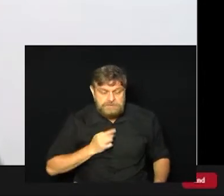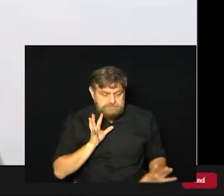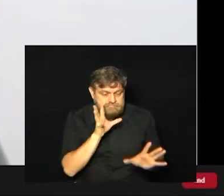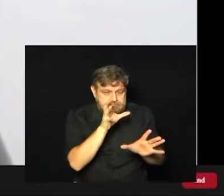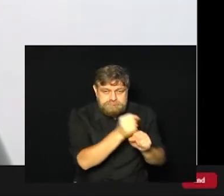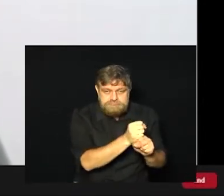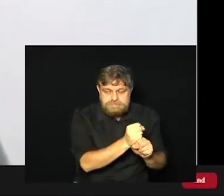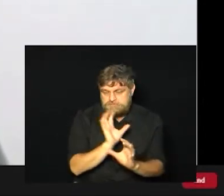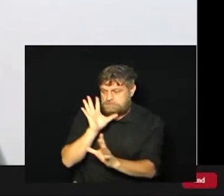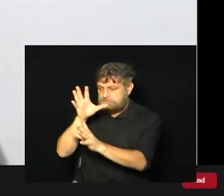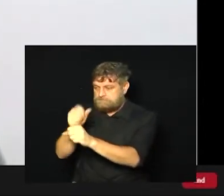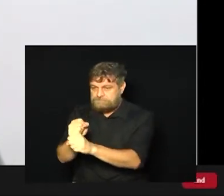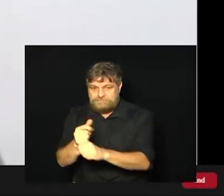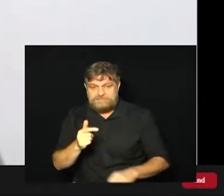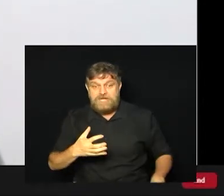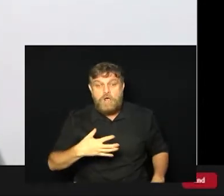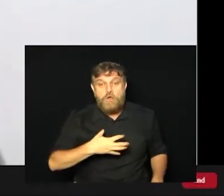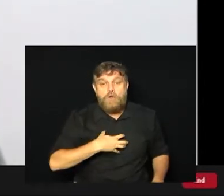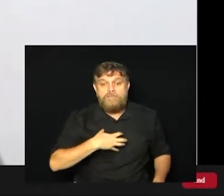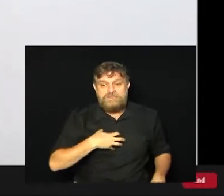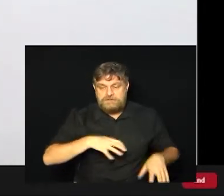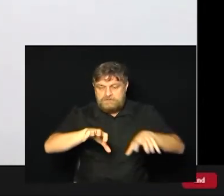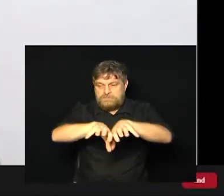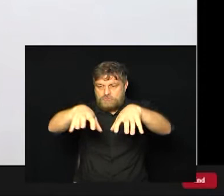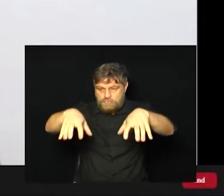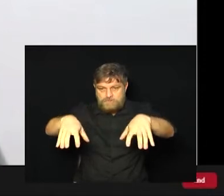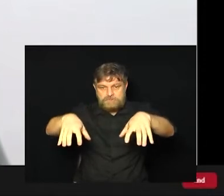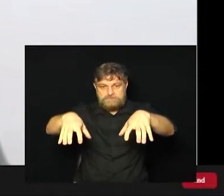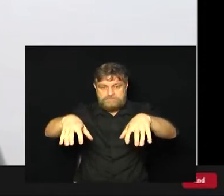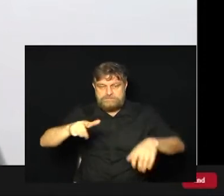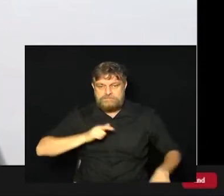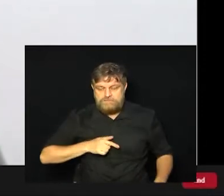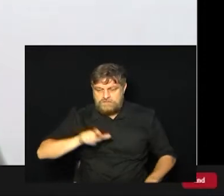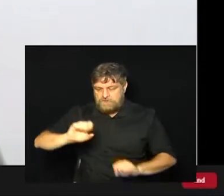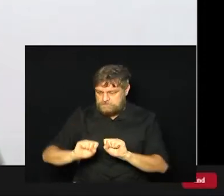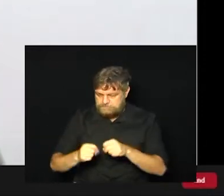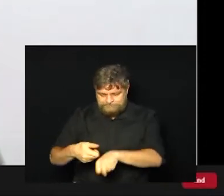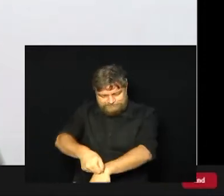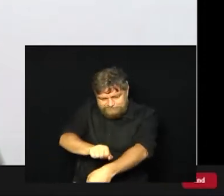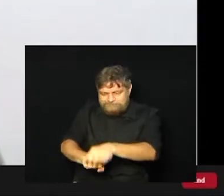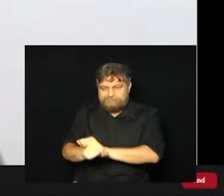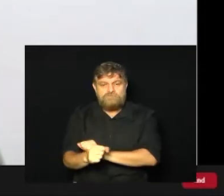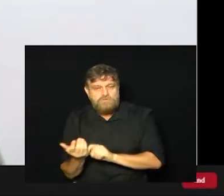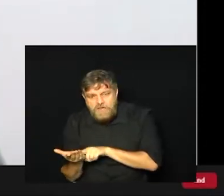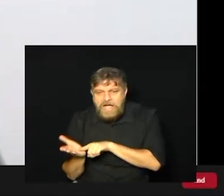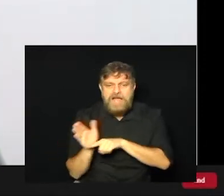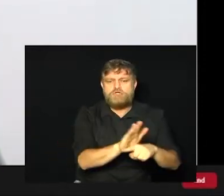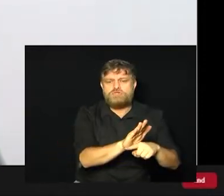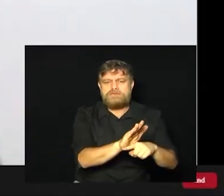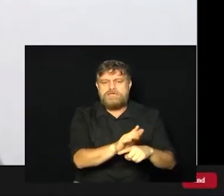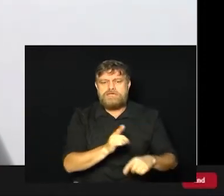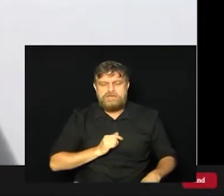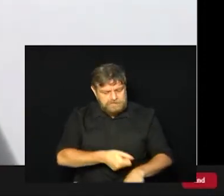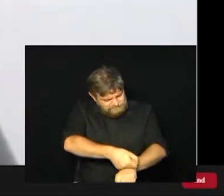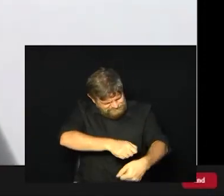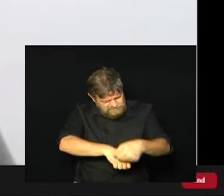resultados a partir do comportamento do primeiro grupo e do segundo grupo. Quem arregaçou a manga e foi ajudar o próximo, quem arregaçou